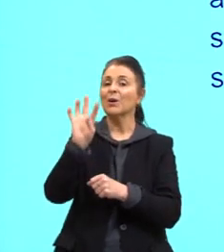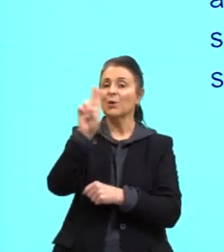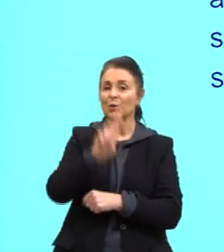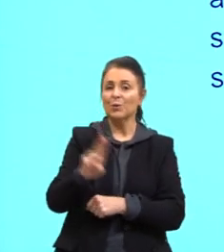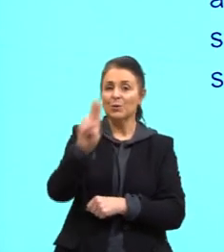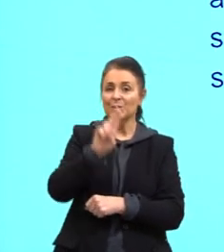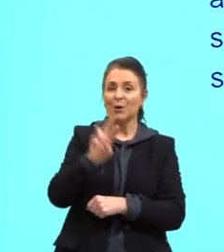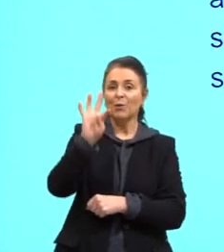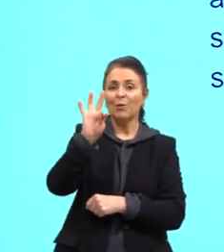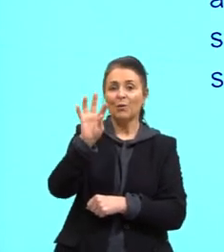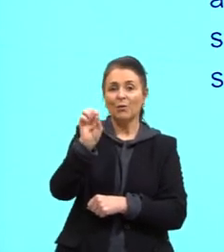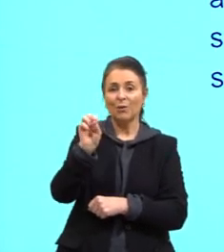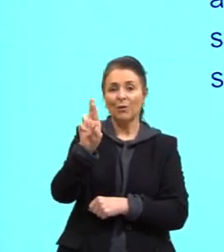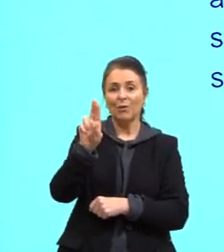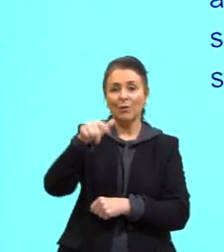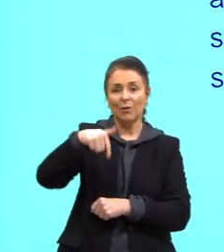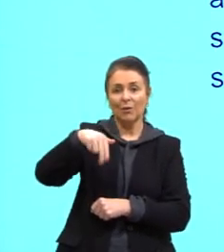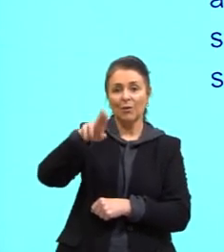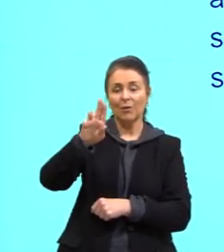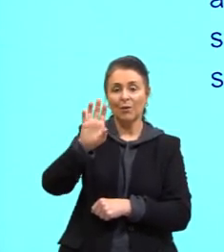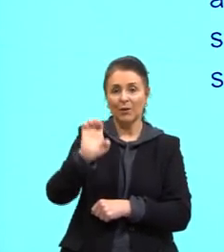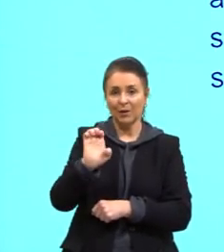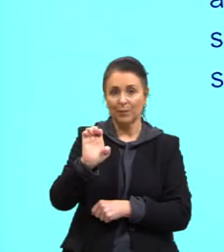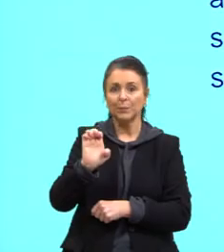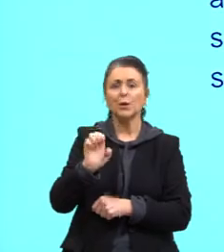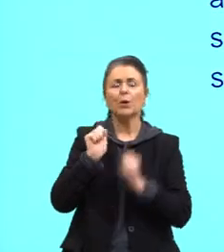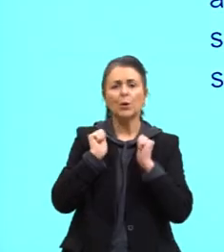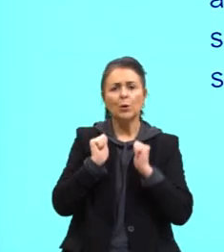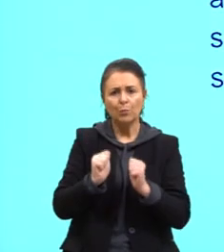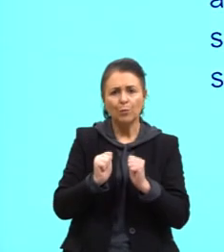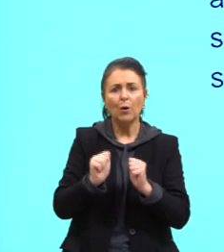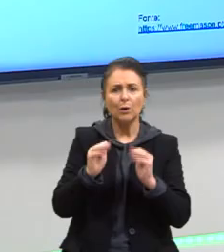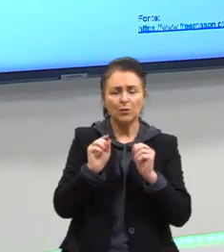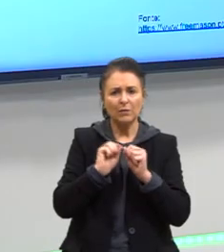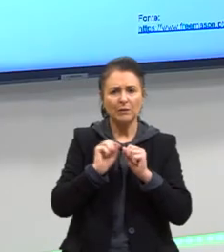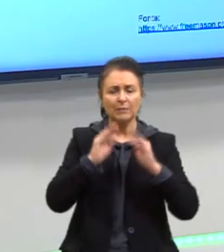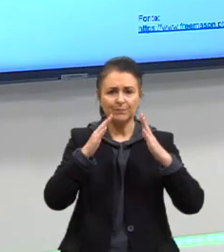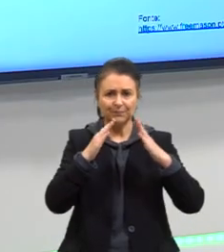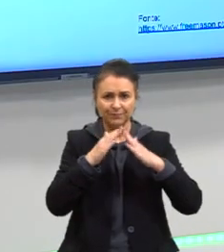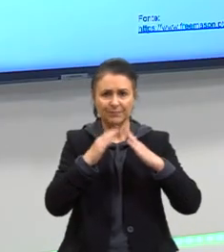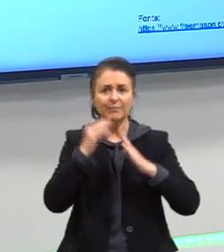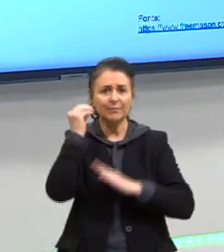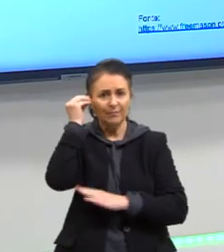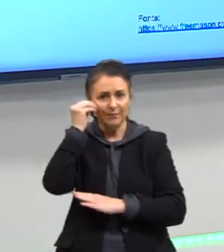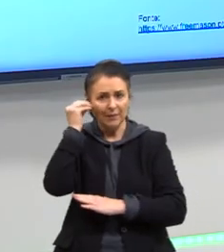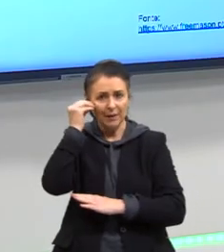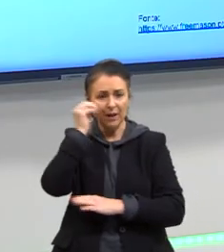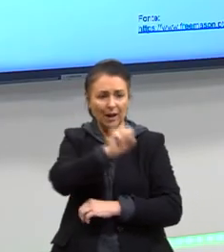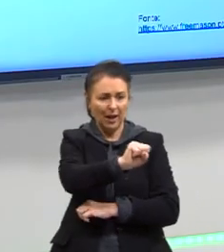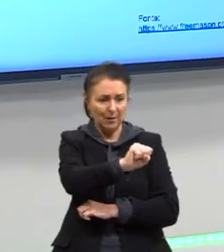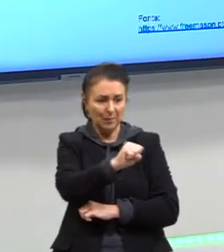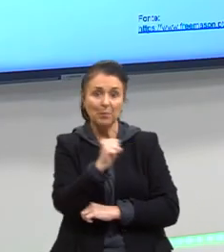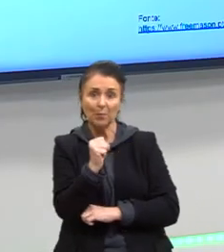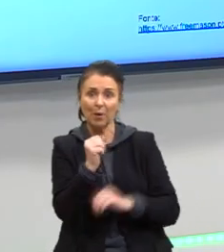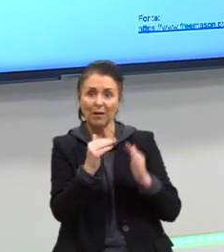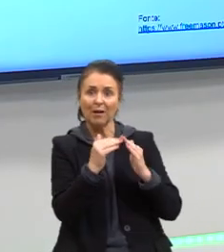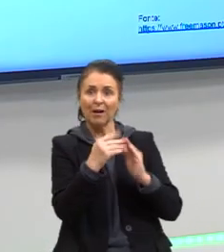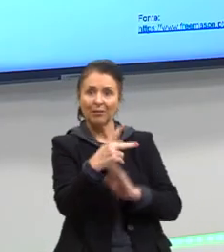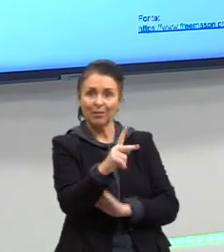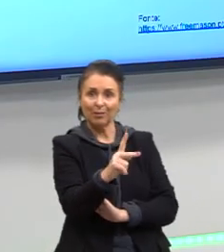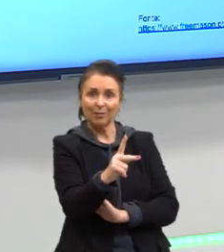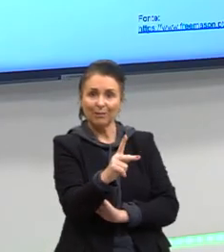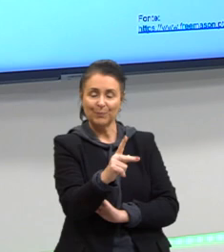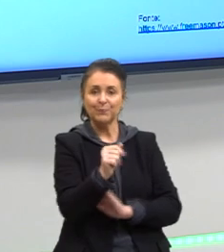um exemplo sobre isso tá pessoal coisas podem fazer em casa que é muito legal é você abre uma porta da casa de vocês